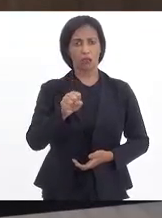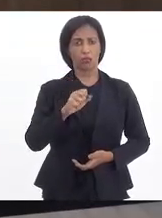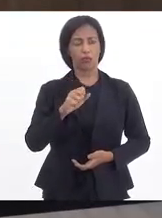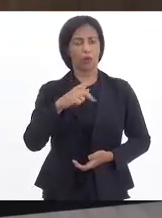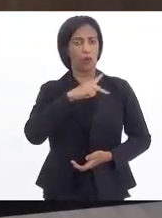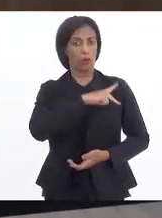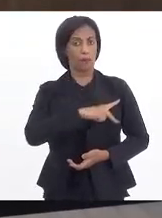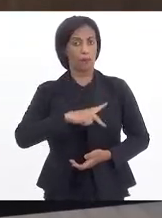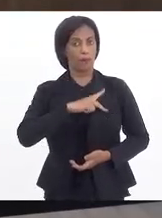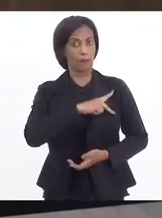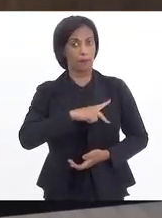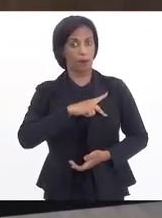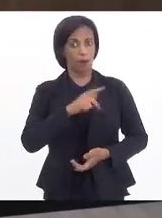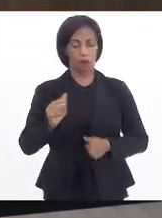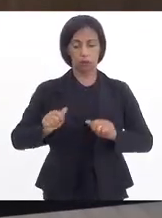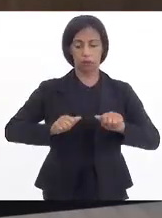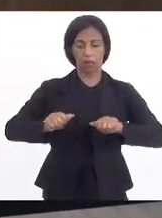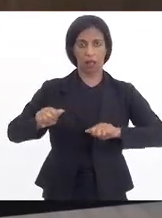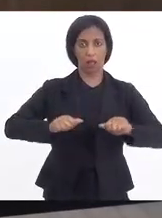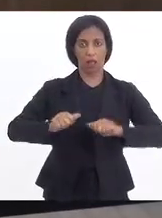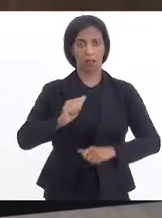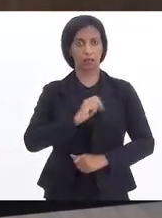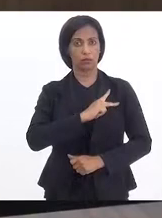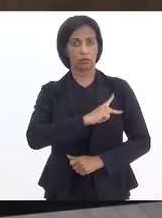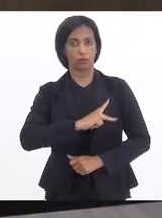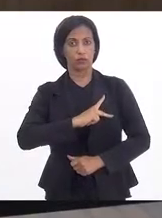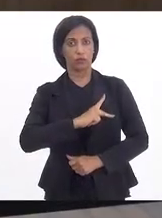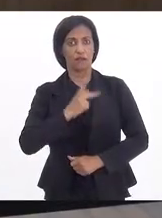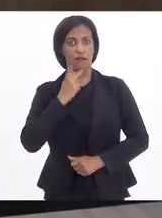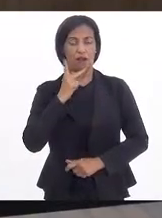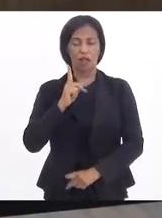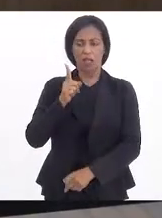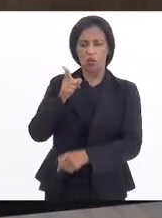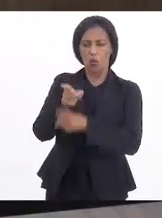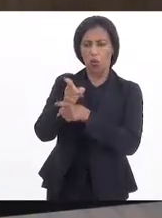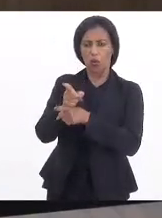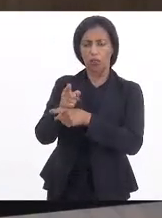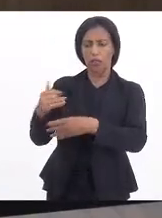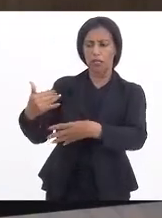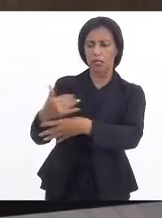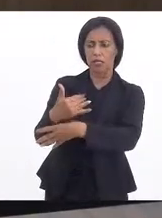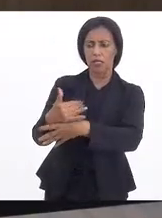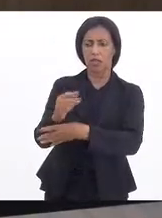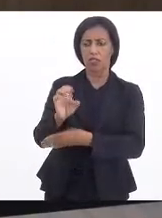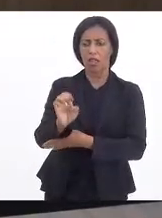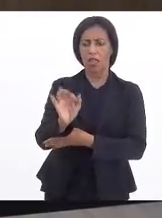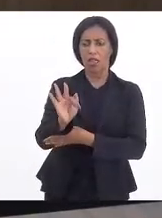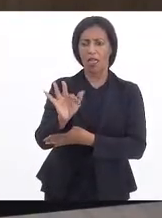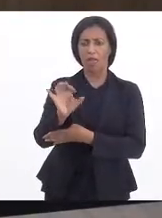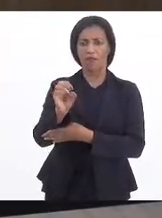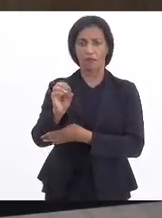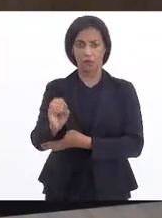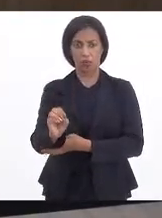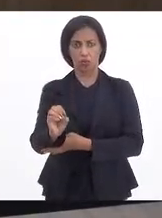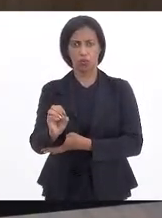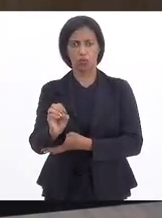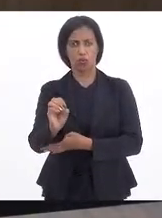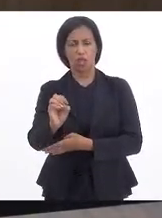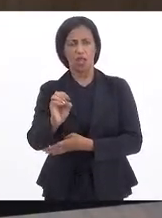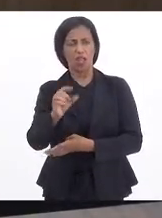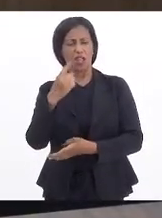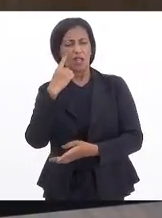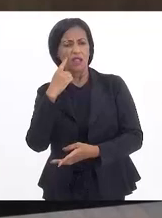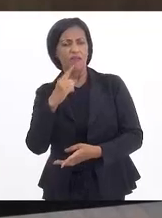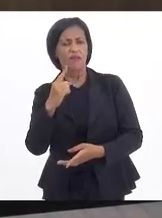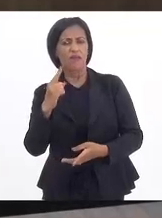Paulo ele encontra seus discípulos em Éfeso em toca a mão em seu